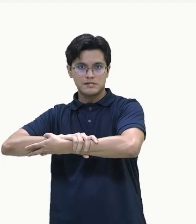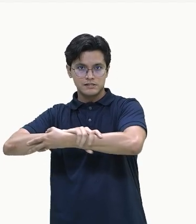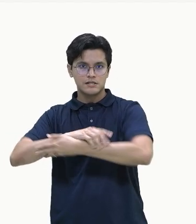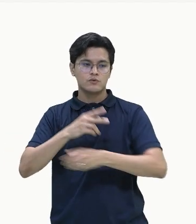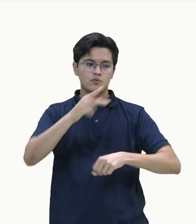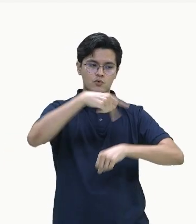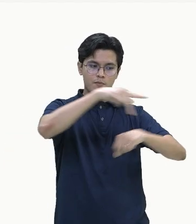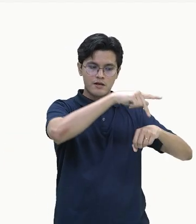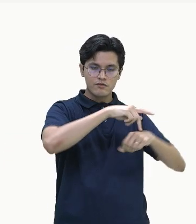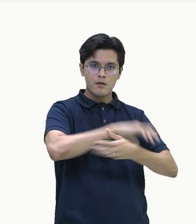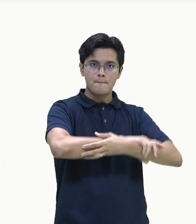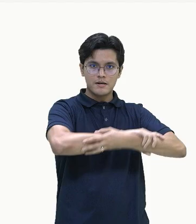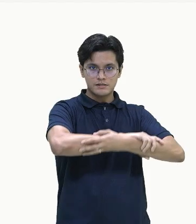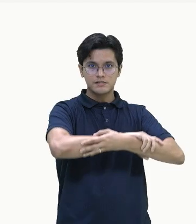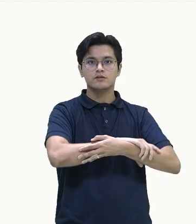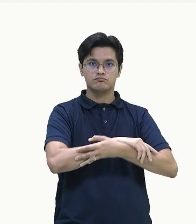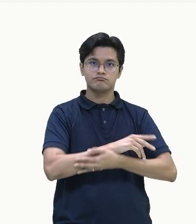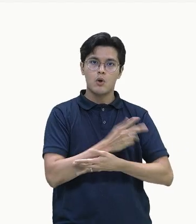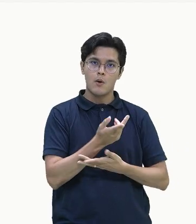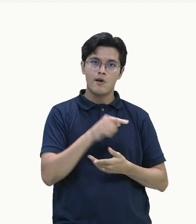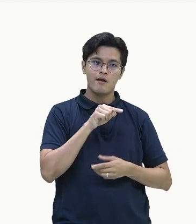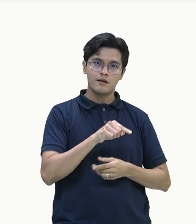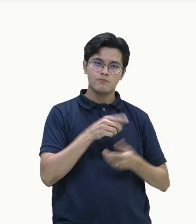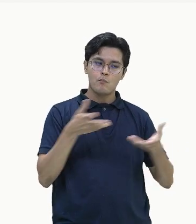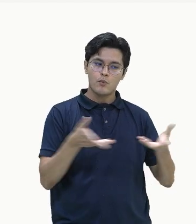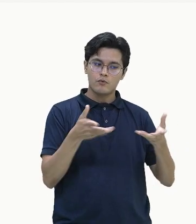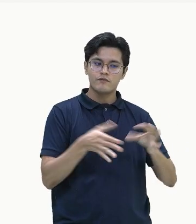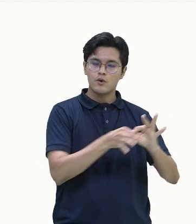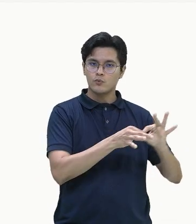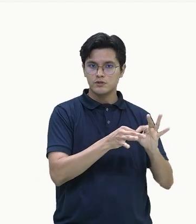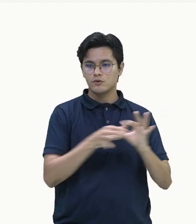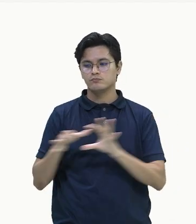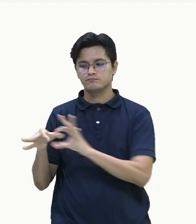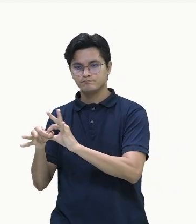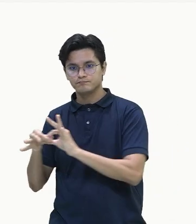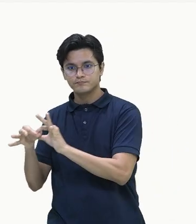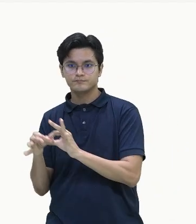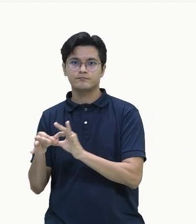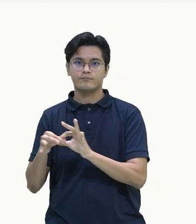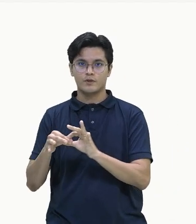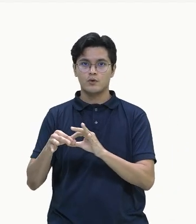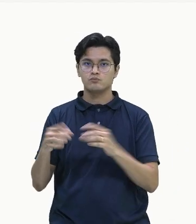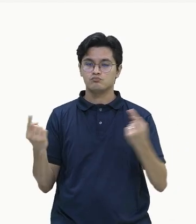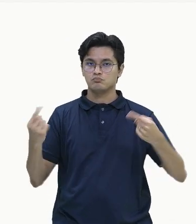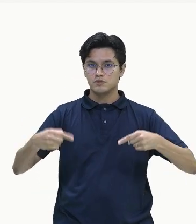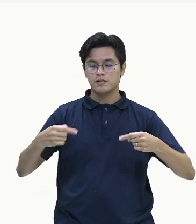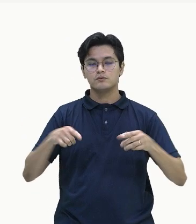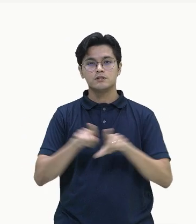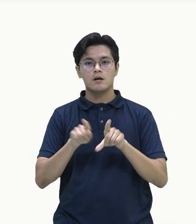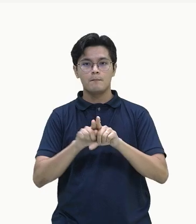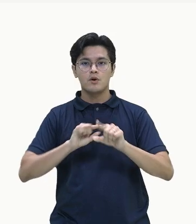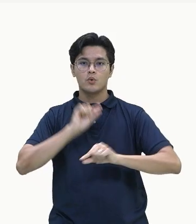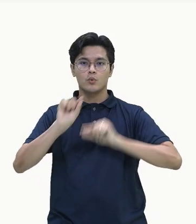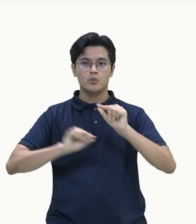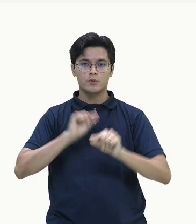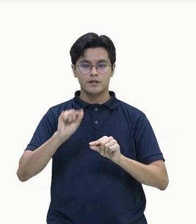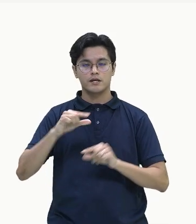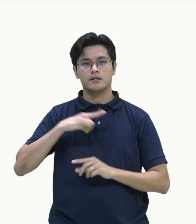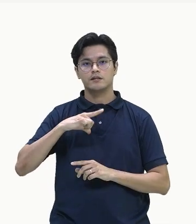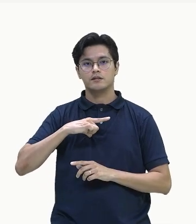uma disputa política muito forte entre essas duas superpotências. Nós tivemos também